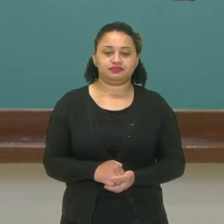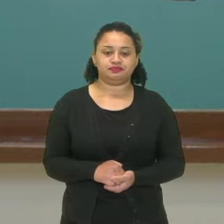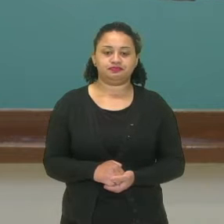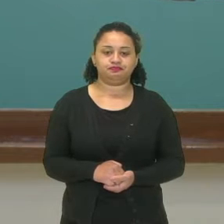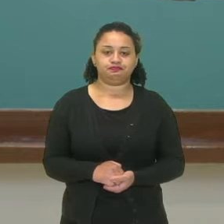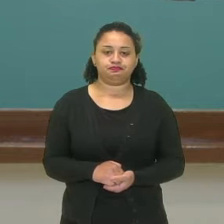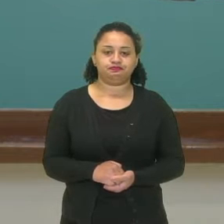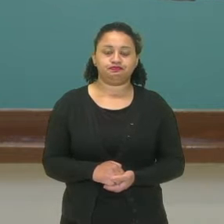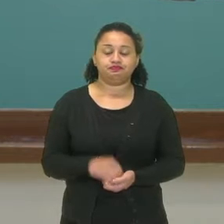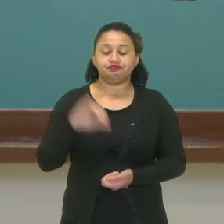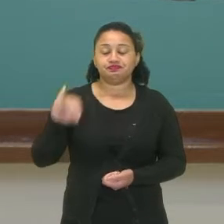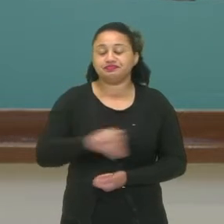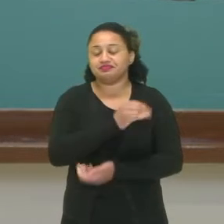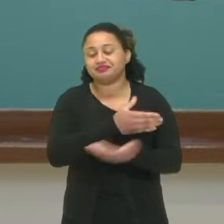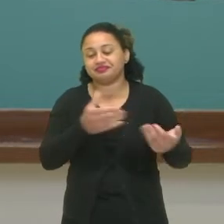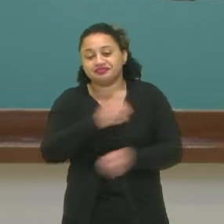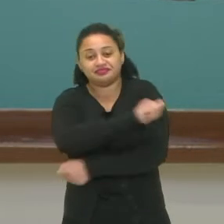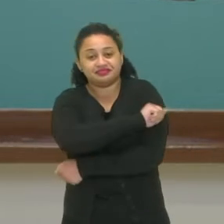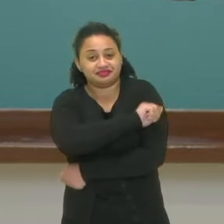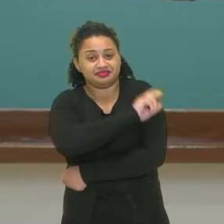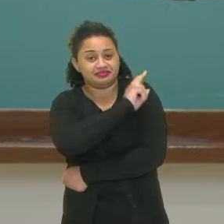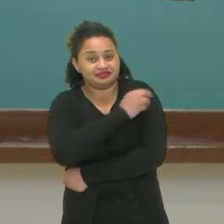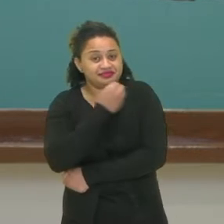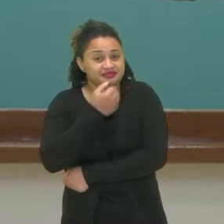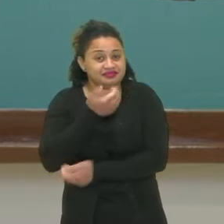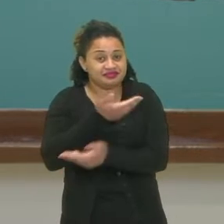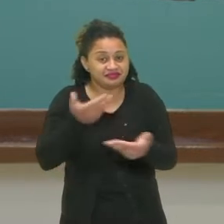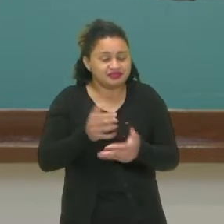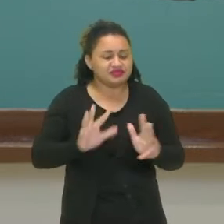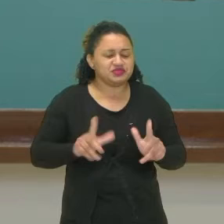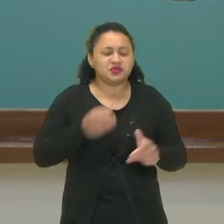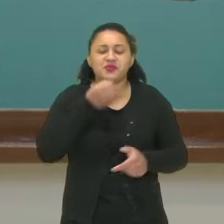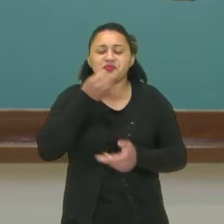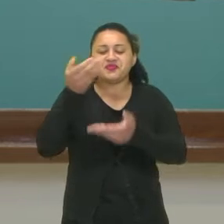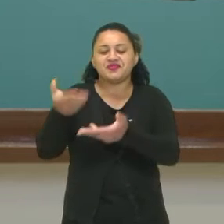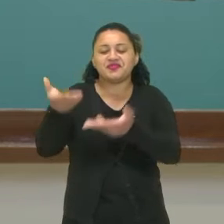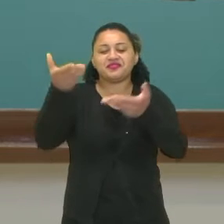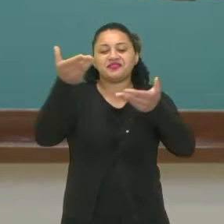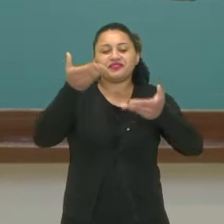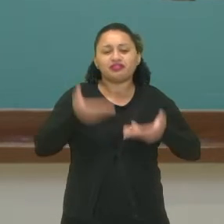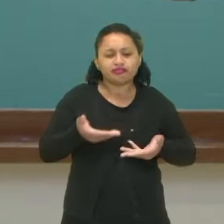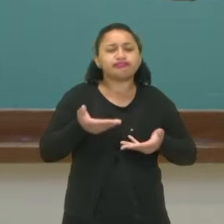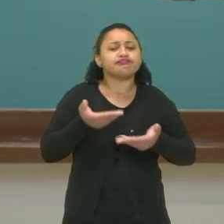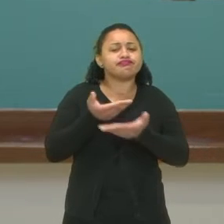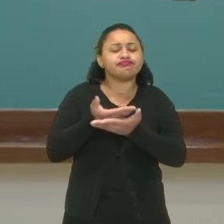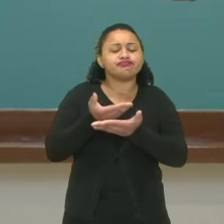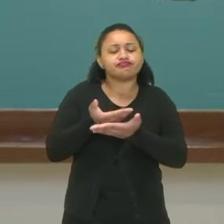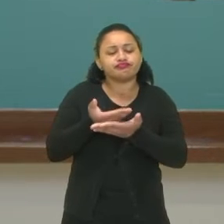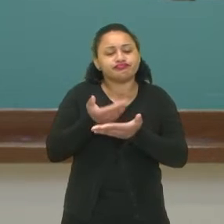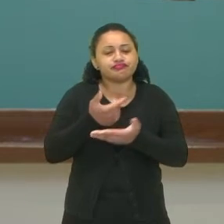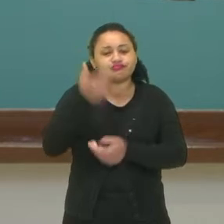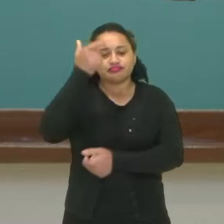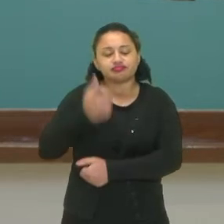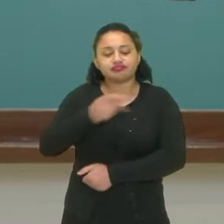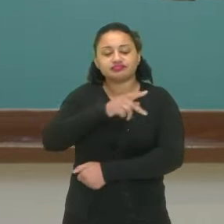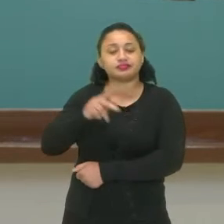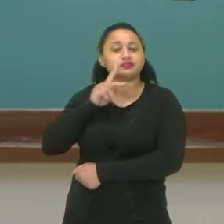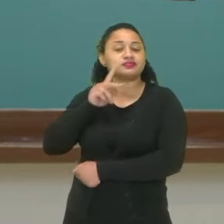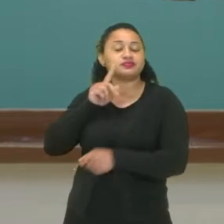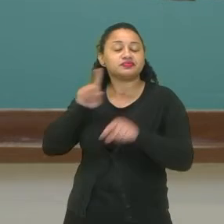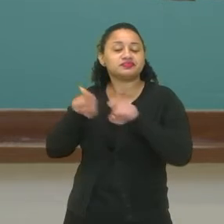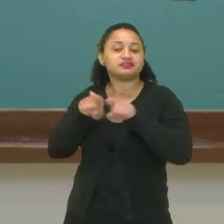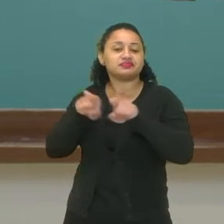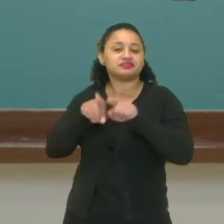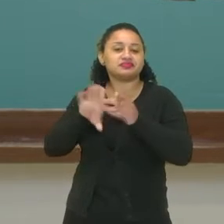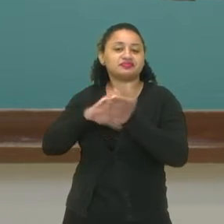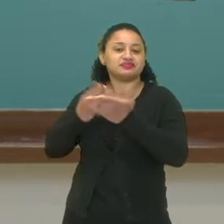Olá, estudantes da segunda série, tudo bem com vocês? Sejam todos bem-vindos, sejam todas bem-vindas. Eu, professor Paulo Brito,